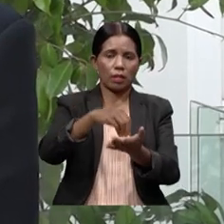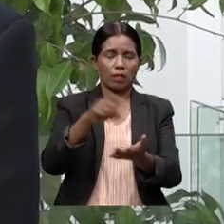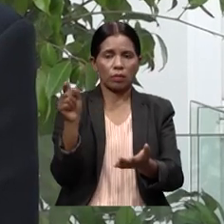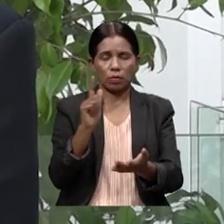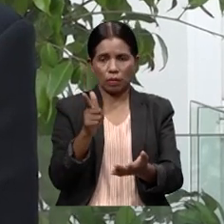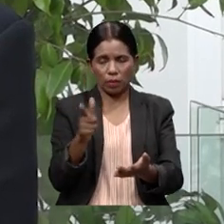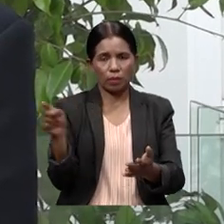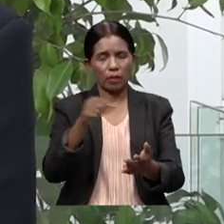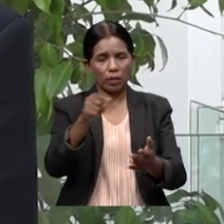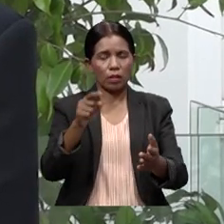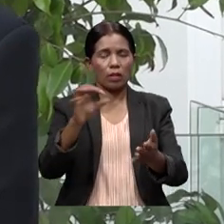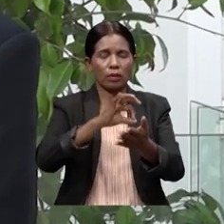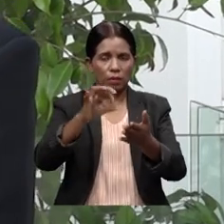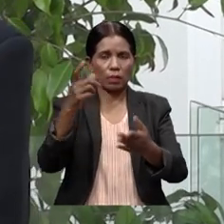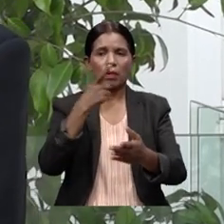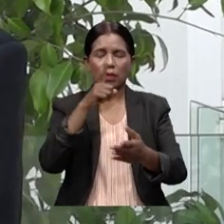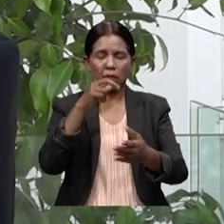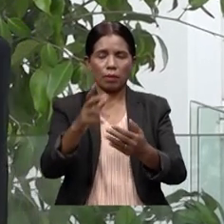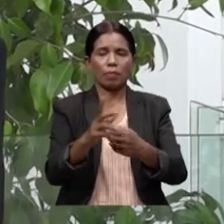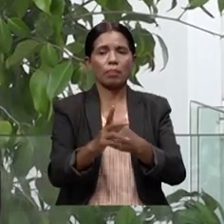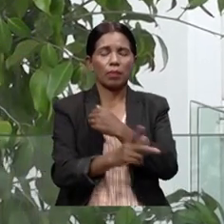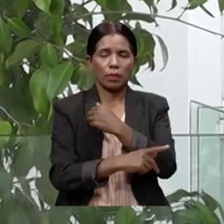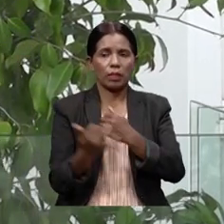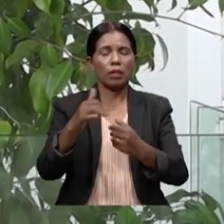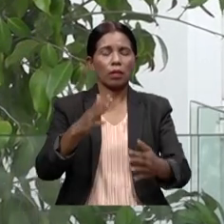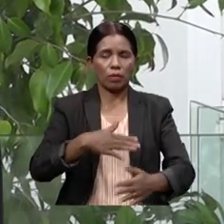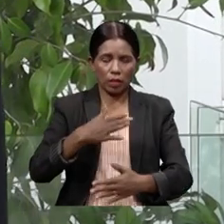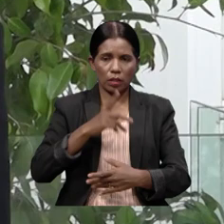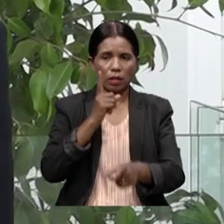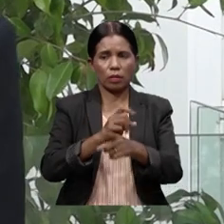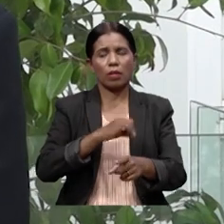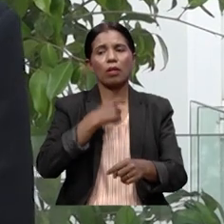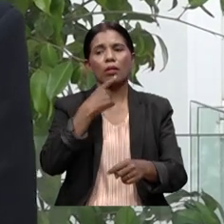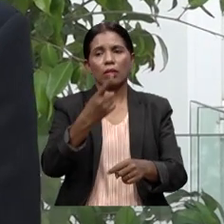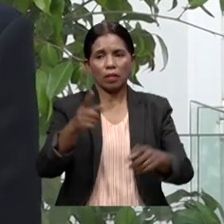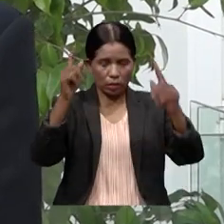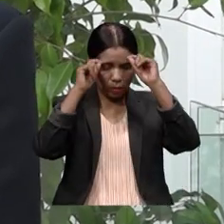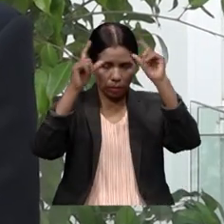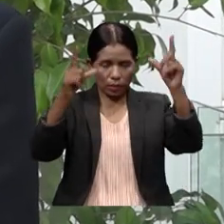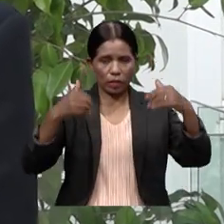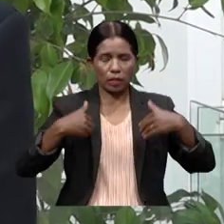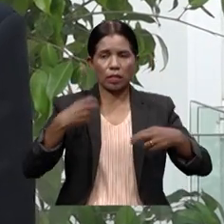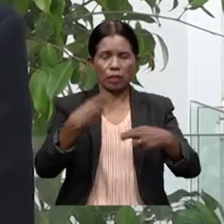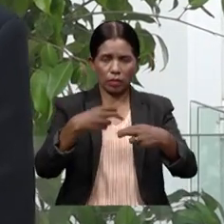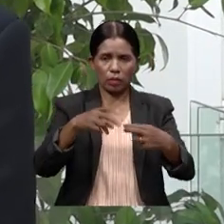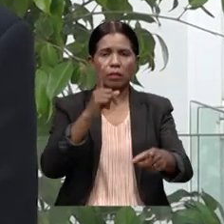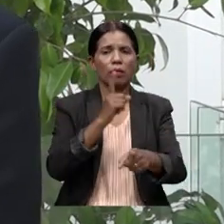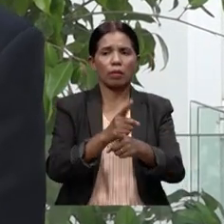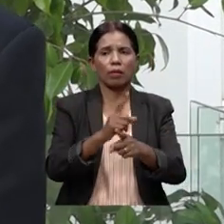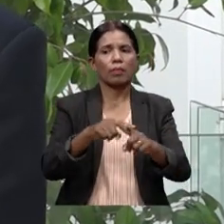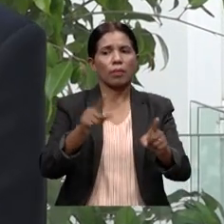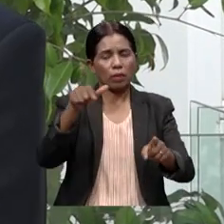para a formação da língua portuguesa. Sira contente-los, ao até de Sira que está Timor-Leste e o desafio do Unim, mas o governo